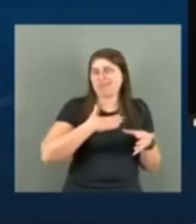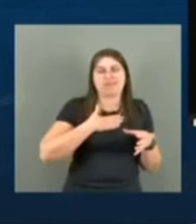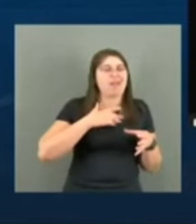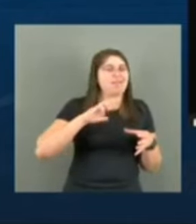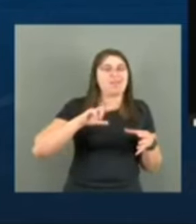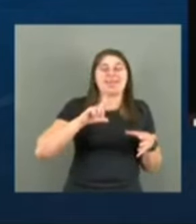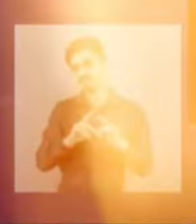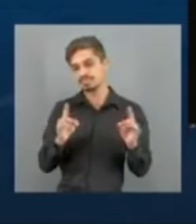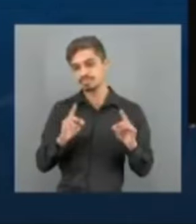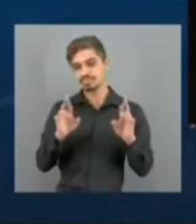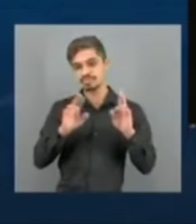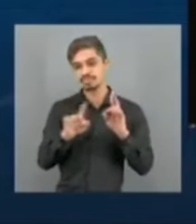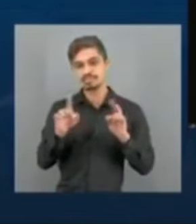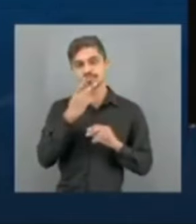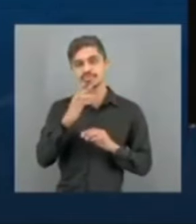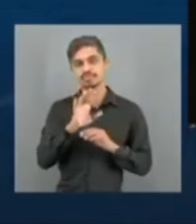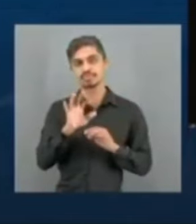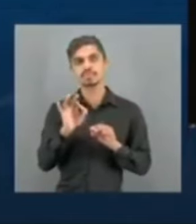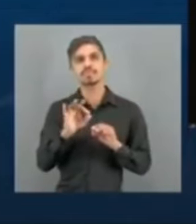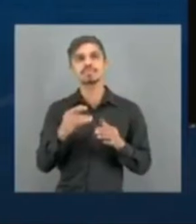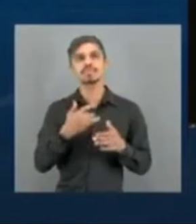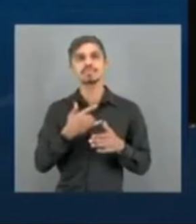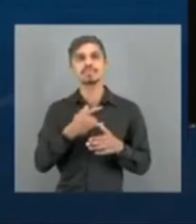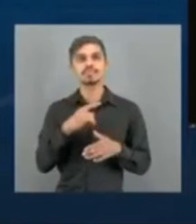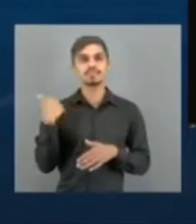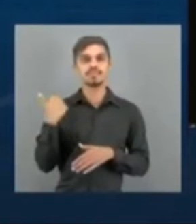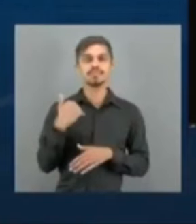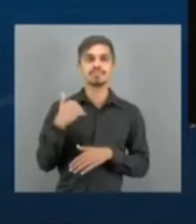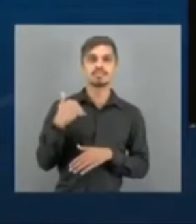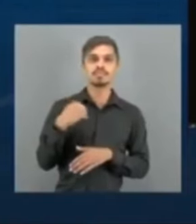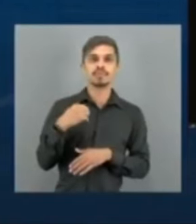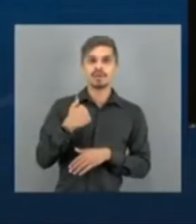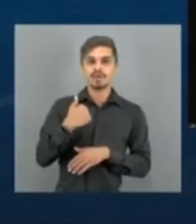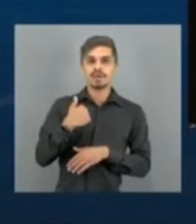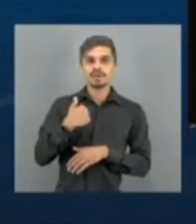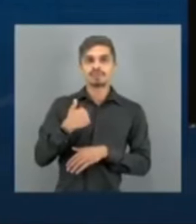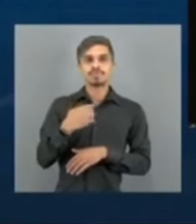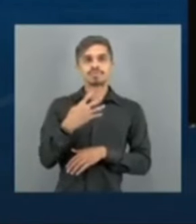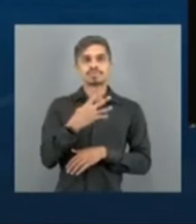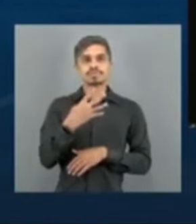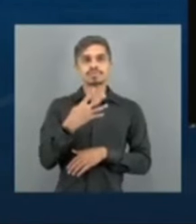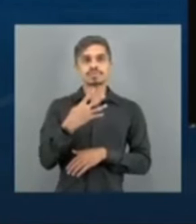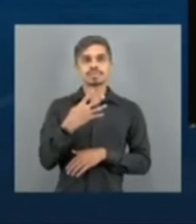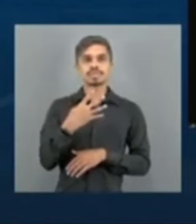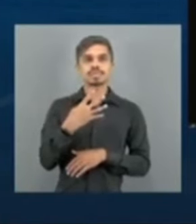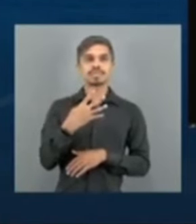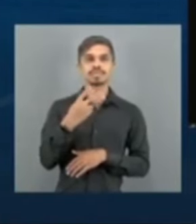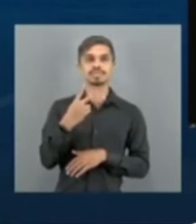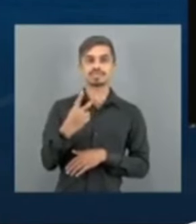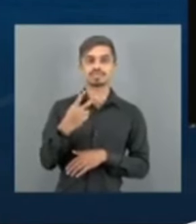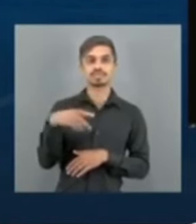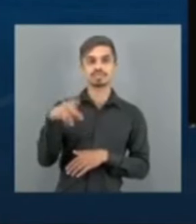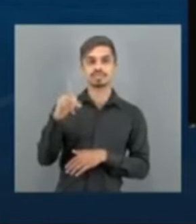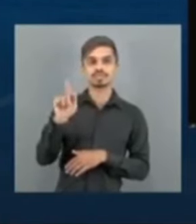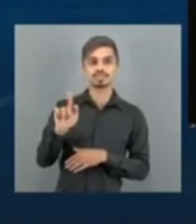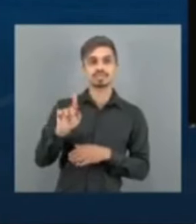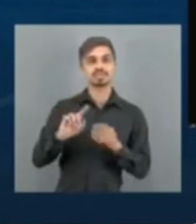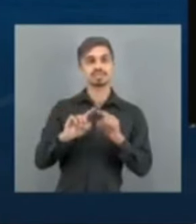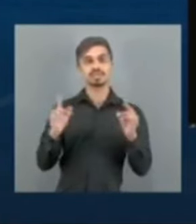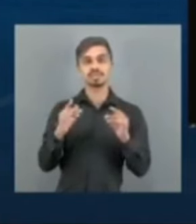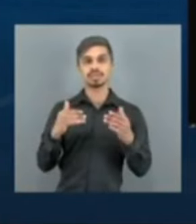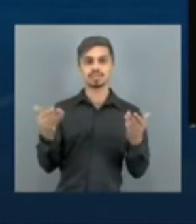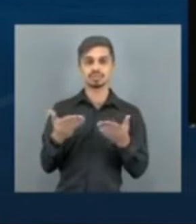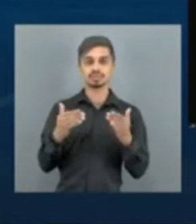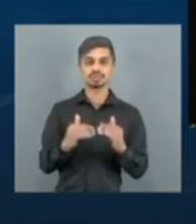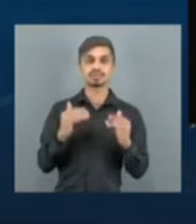faço isso, tá? Eu quero deixar bem claro. Eles me chamam de... porque eu rebaixei 42 clubes no Brasil. Aí eles falam que eu sou o rei do rebaixamento. Mas é por causa da prática. Eu